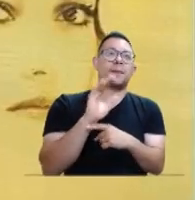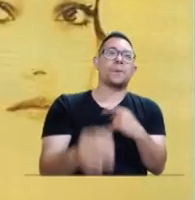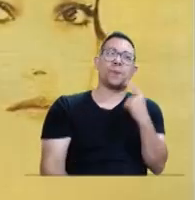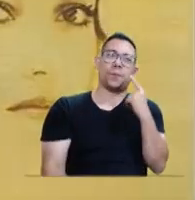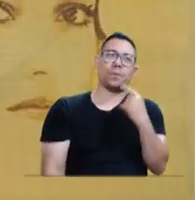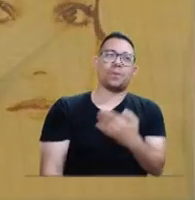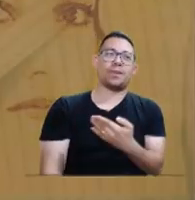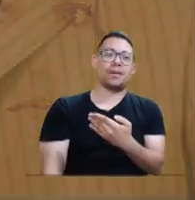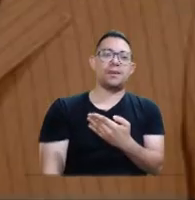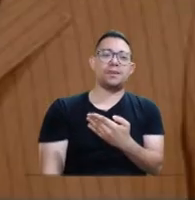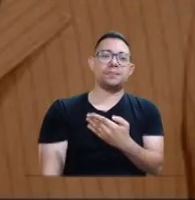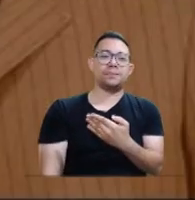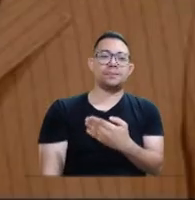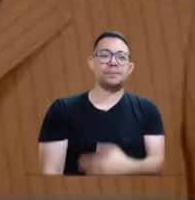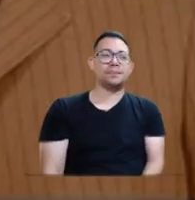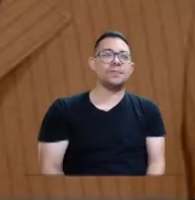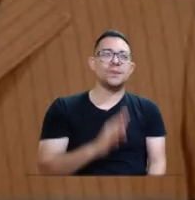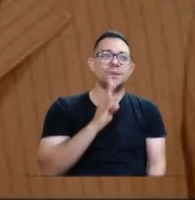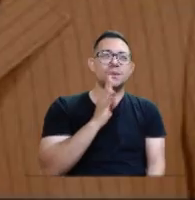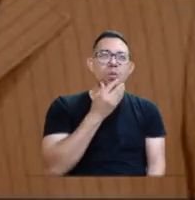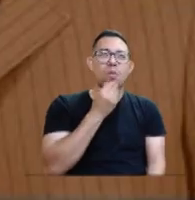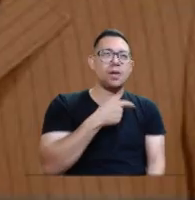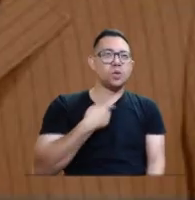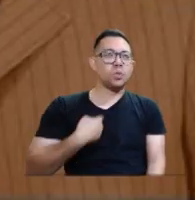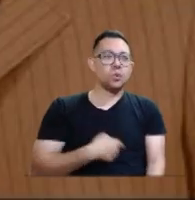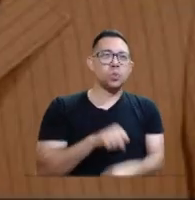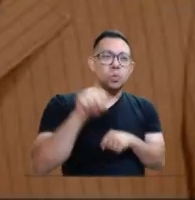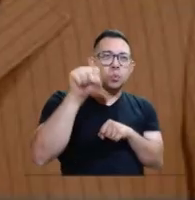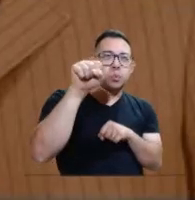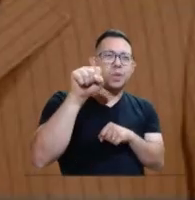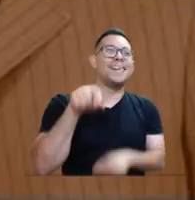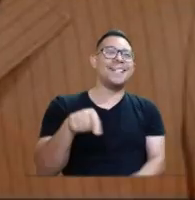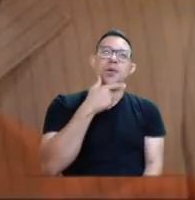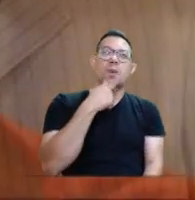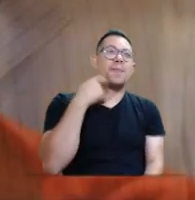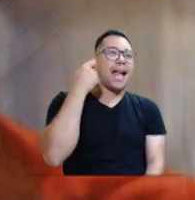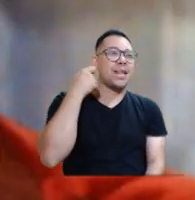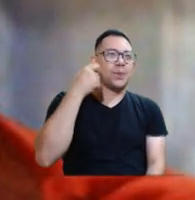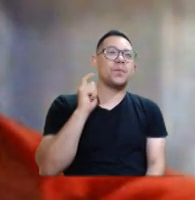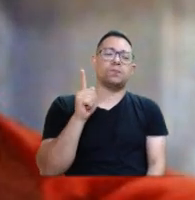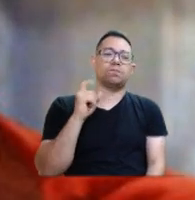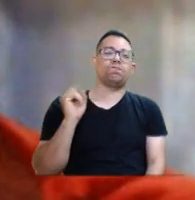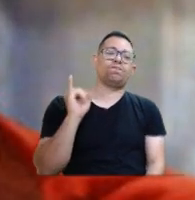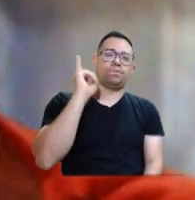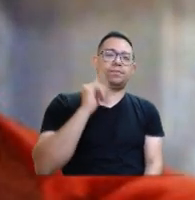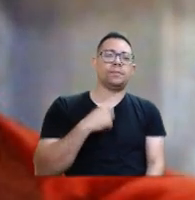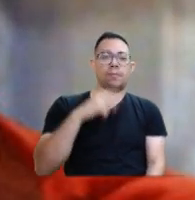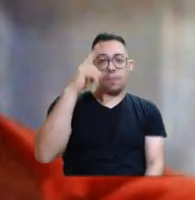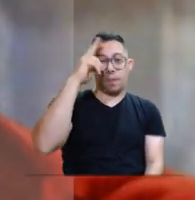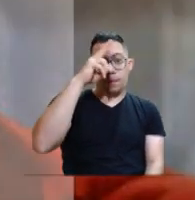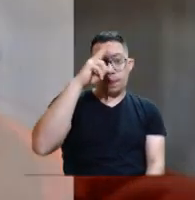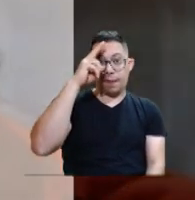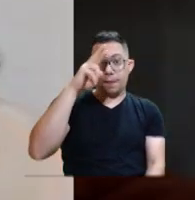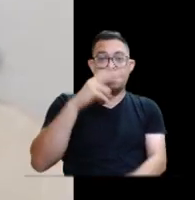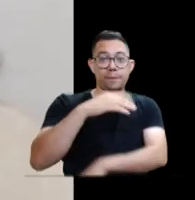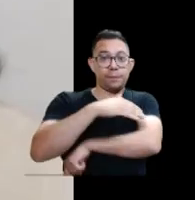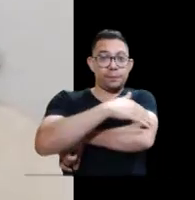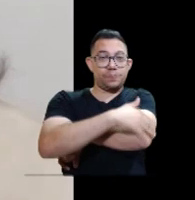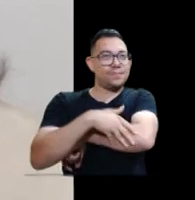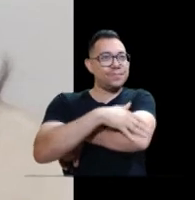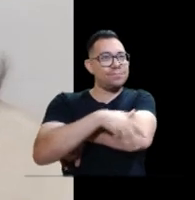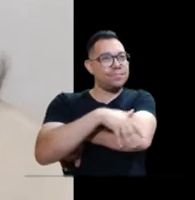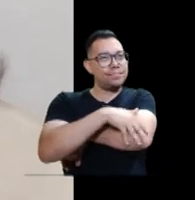com o Christopher Reeve, que fazia o Superman, né? Nossa, que delícia,